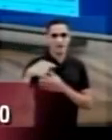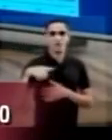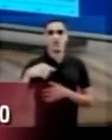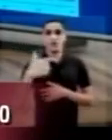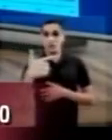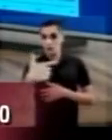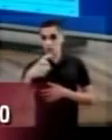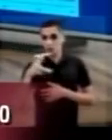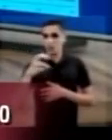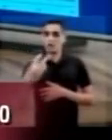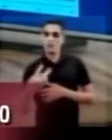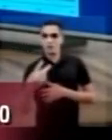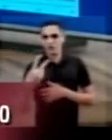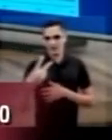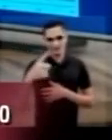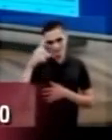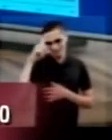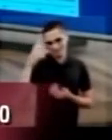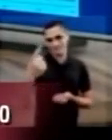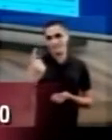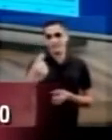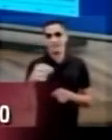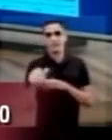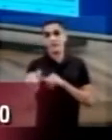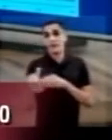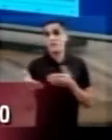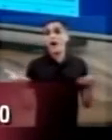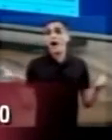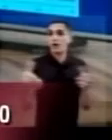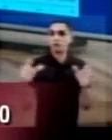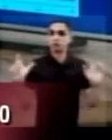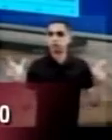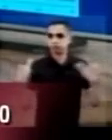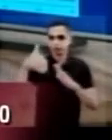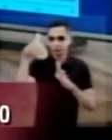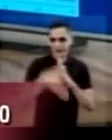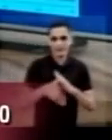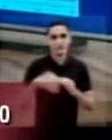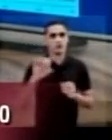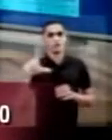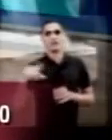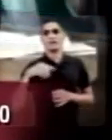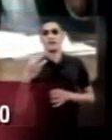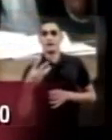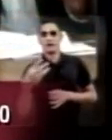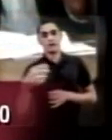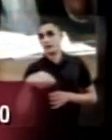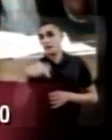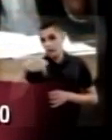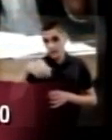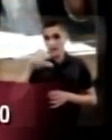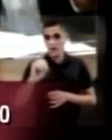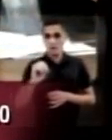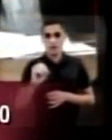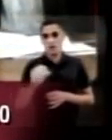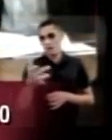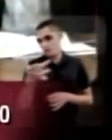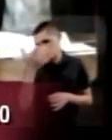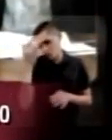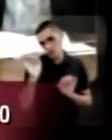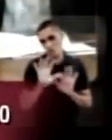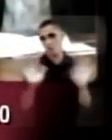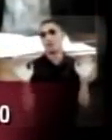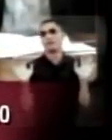prova que eu digo para vocês que nós não esperamos explosões de casos nos próximos 20, 30 dias.